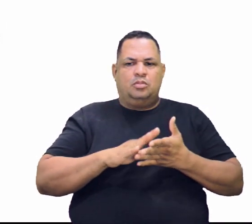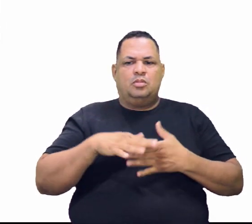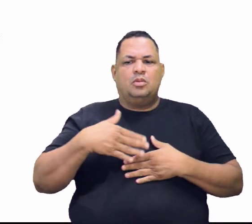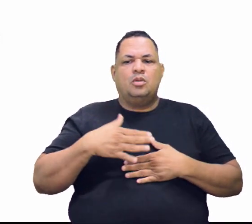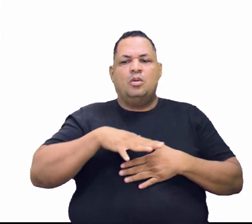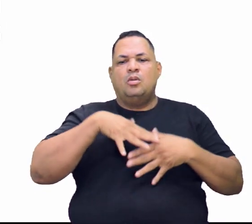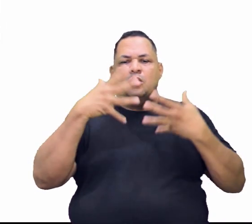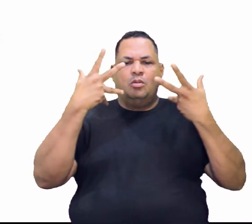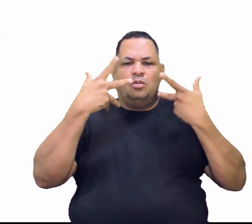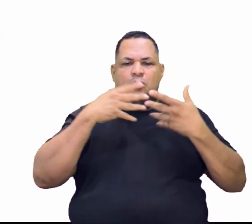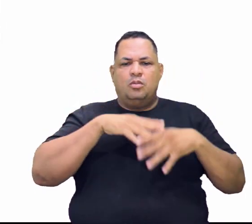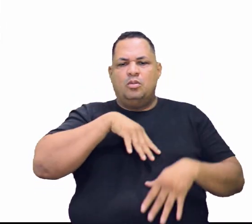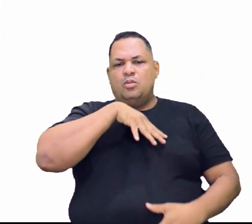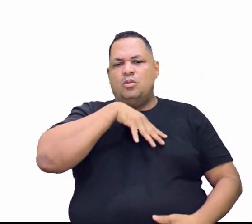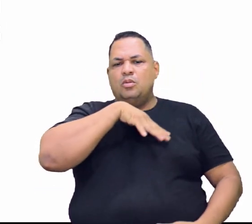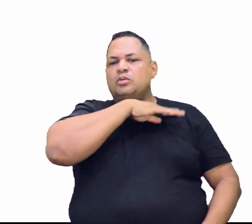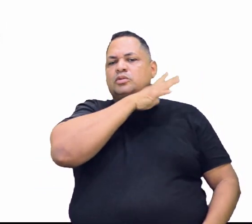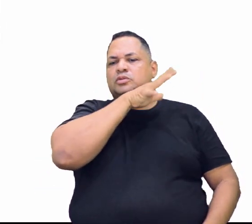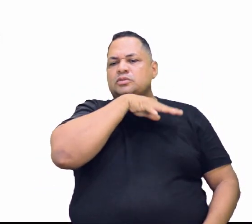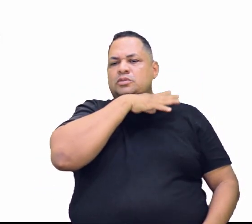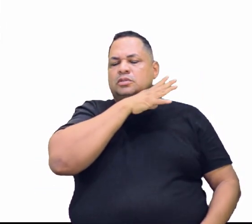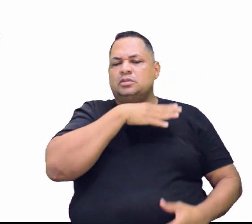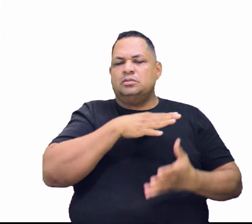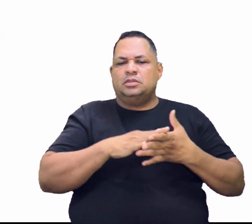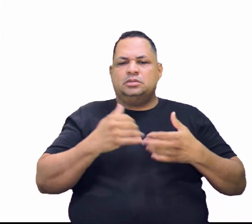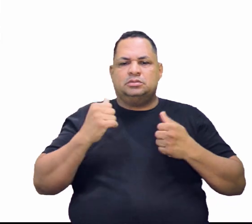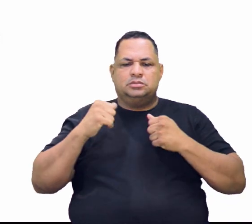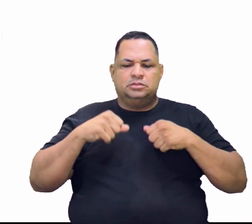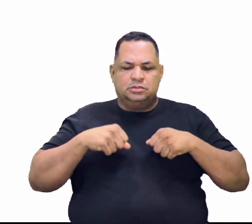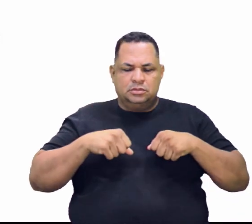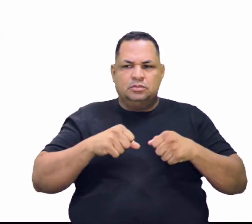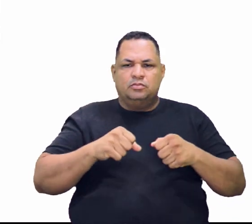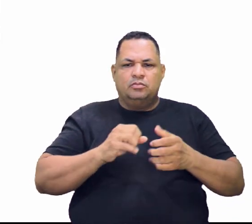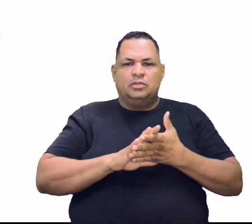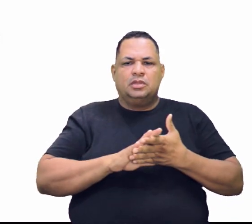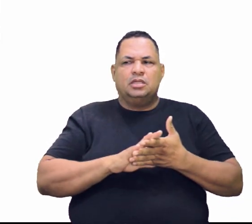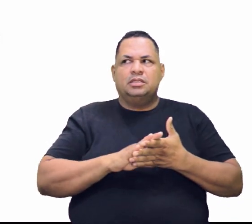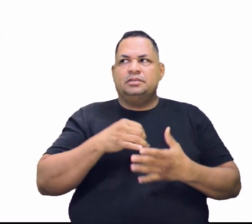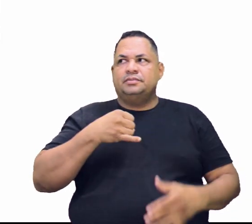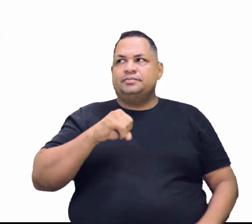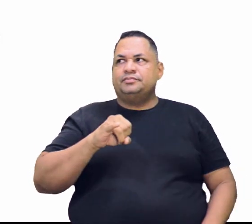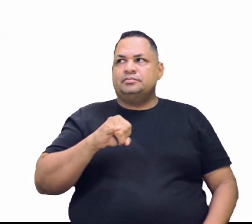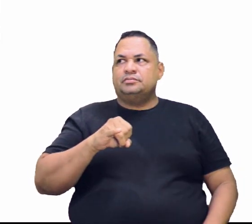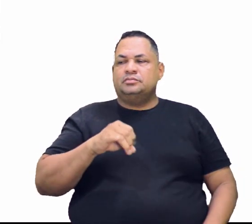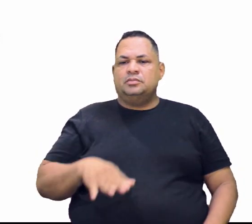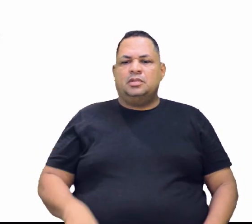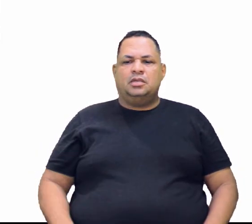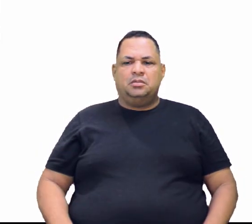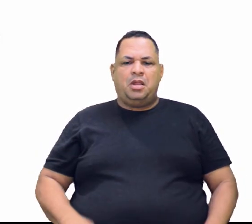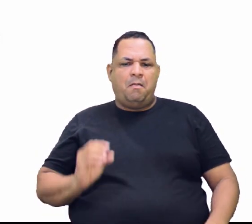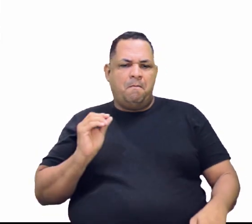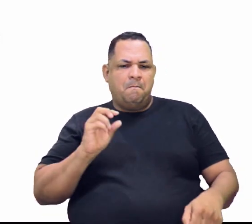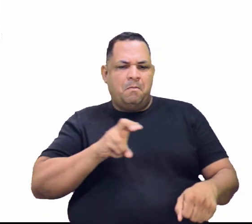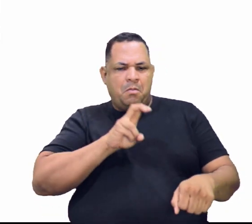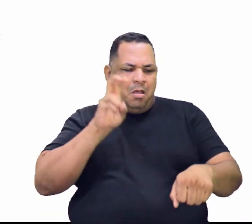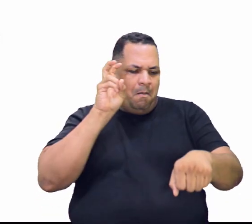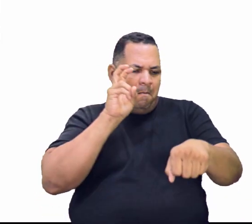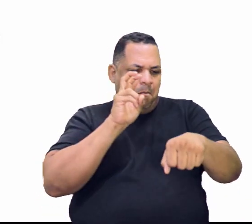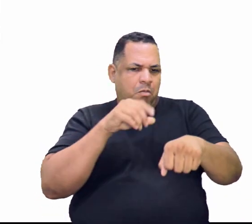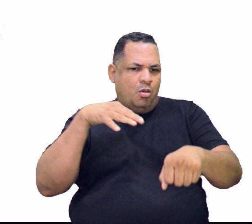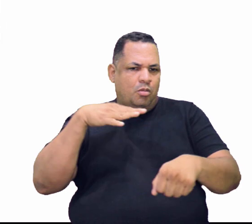esses bois cargueiros, eles iriam ser comidos ao longo do trajeto. Quando o Rondon fazia uma